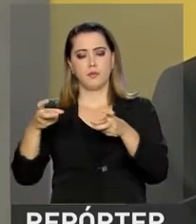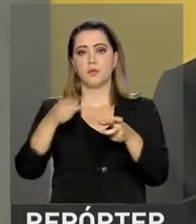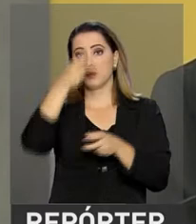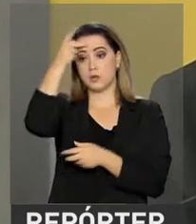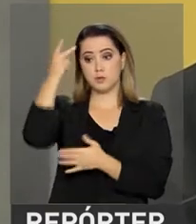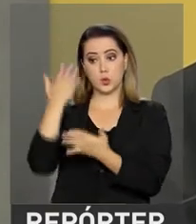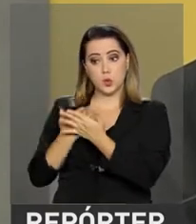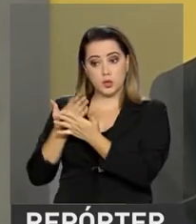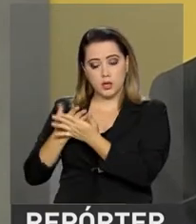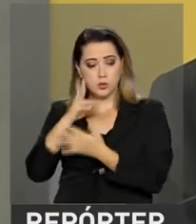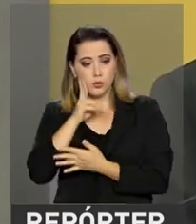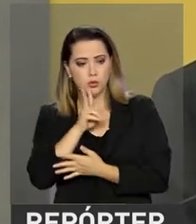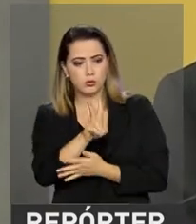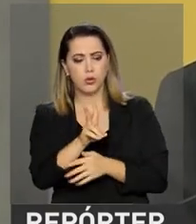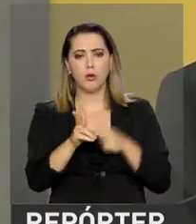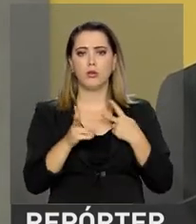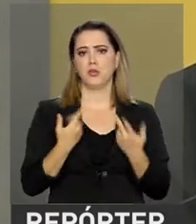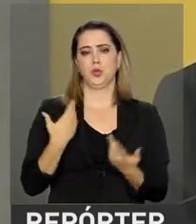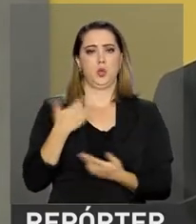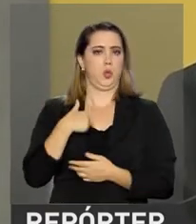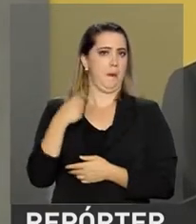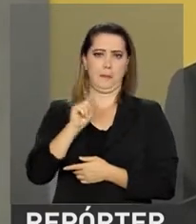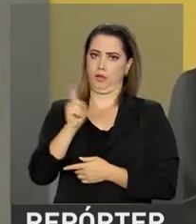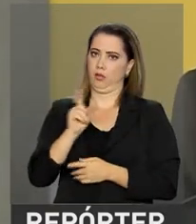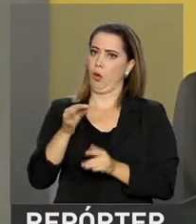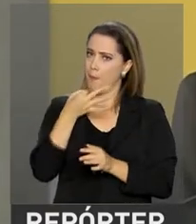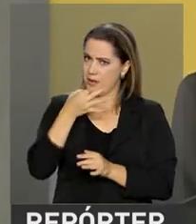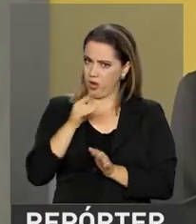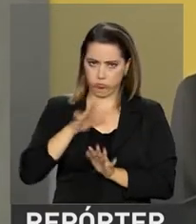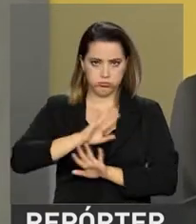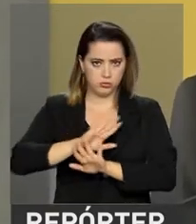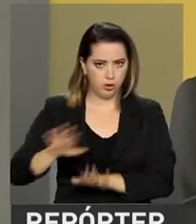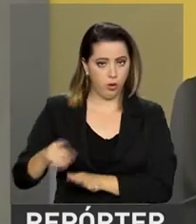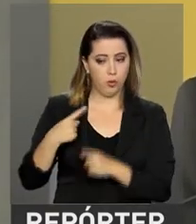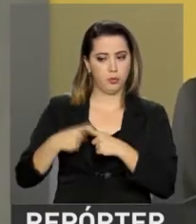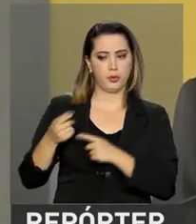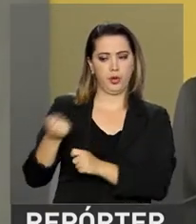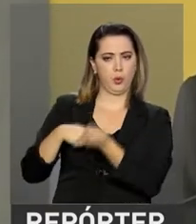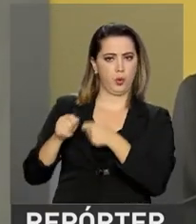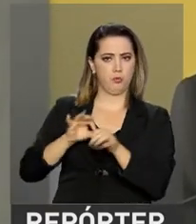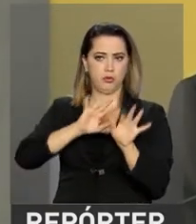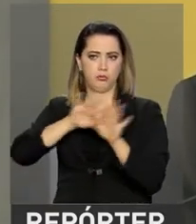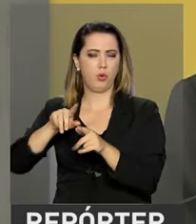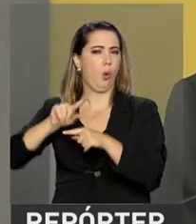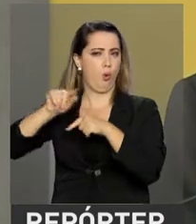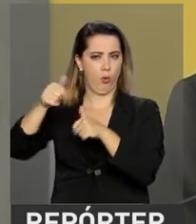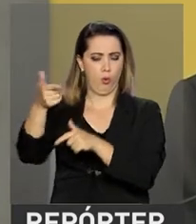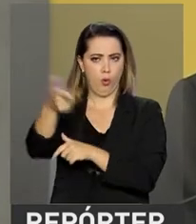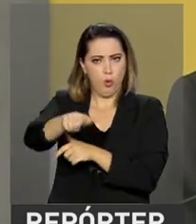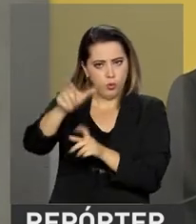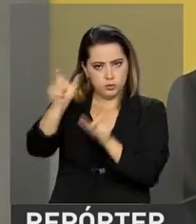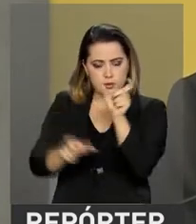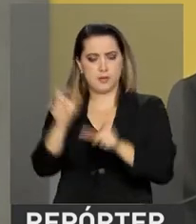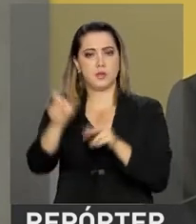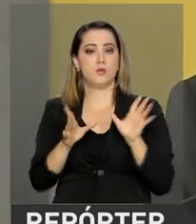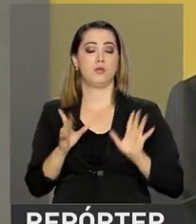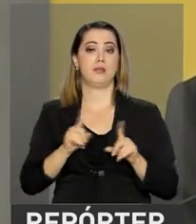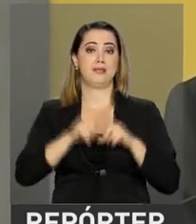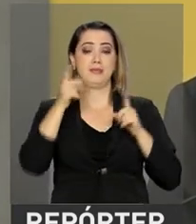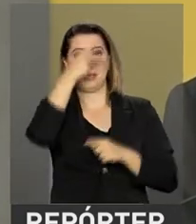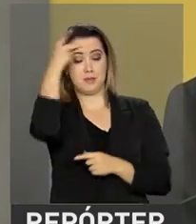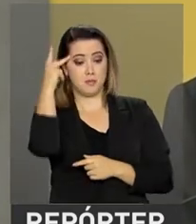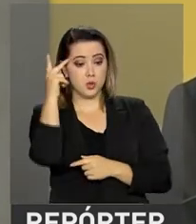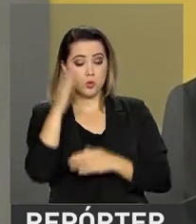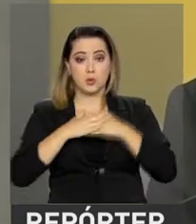não é minha porque eu não quero interferir no mercado financeiro nem o banco central mas os analistas dizem que tudo